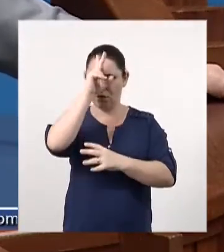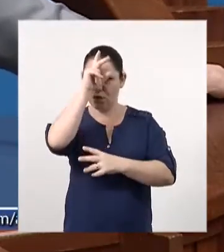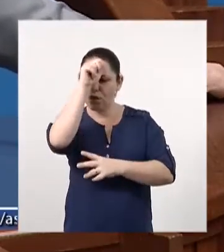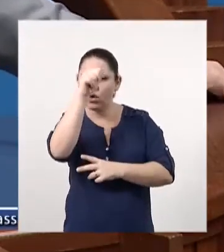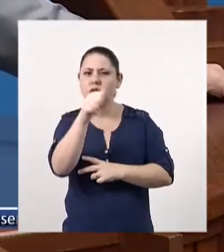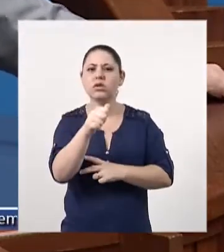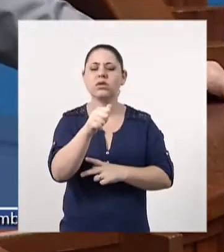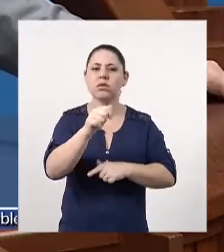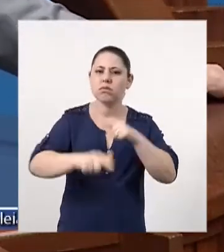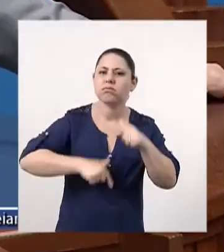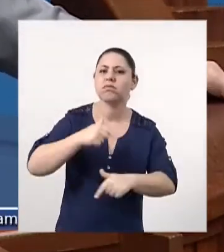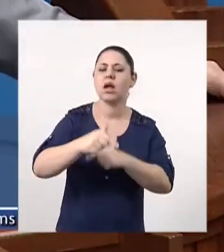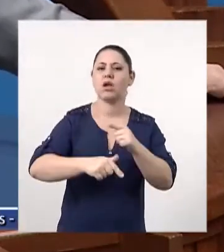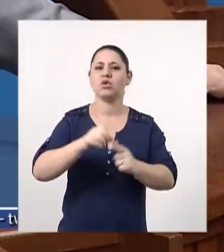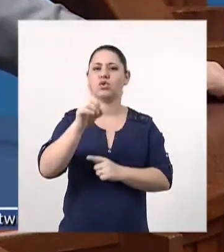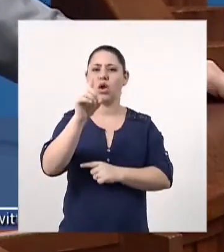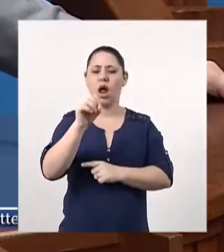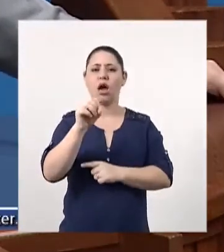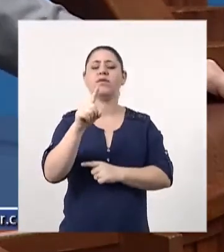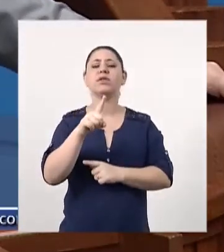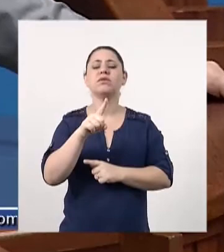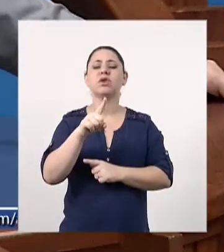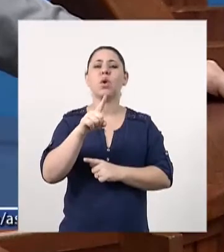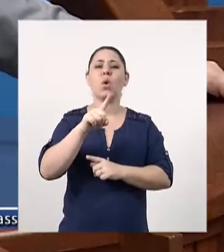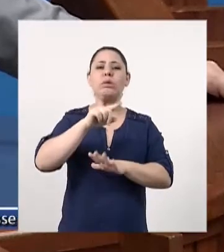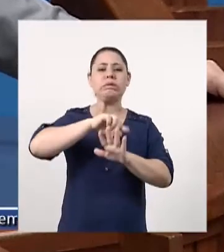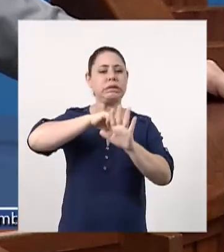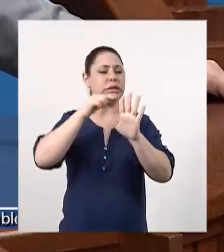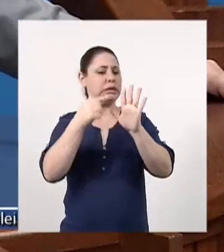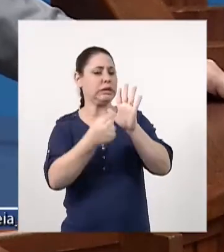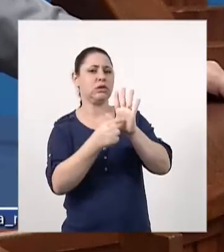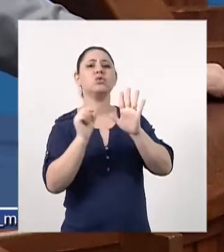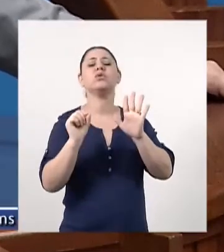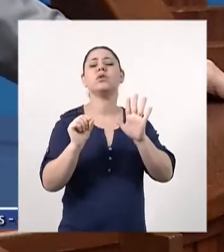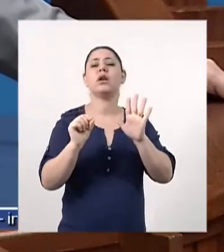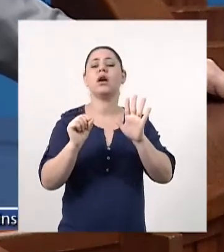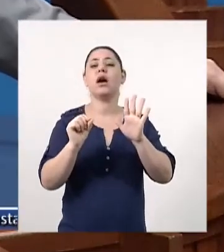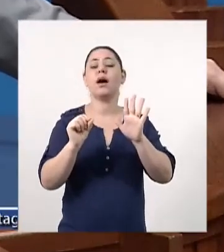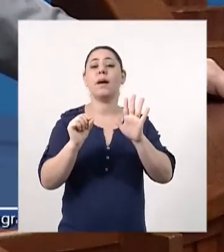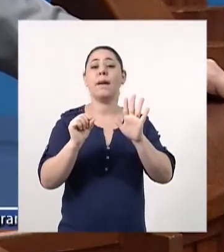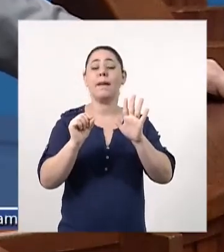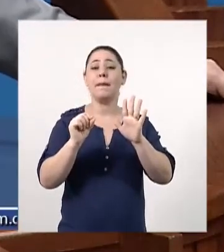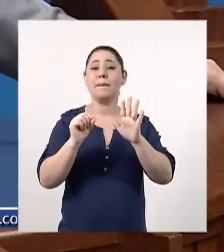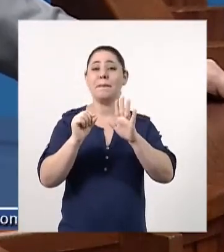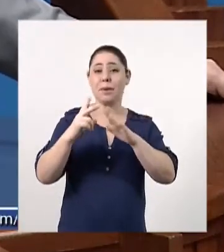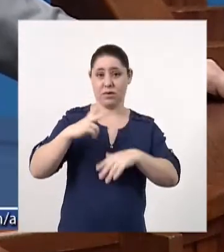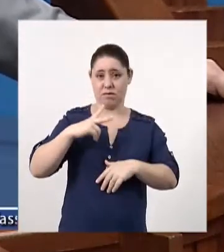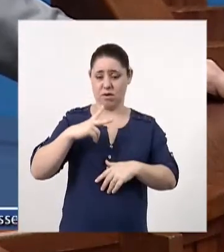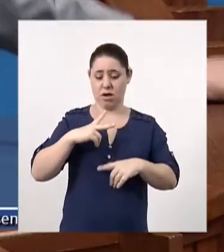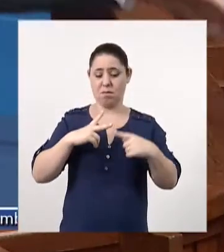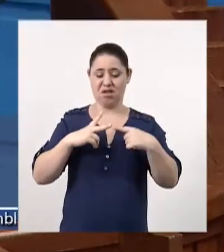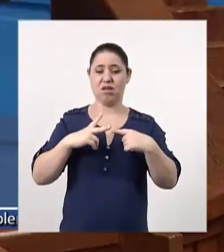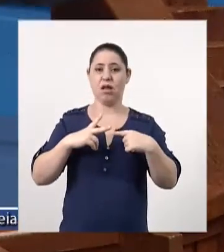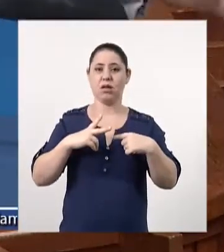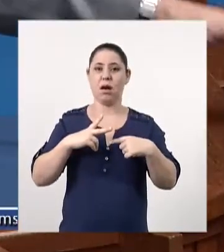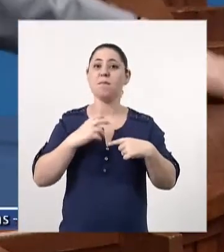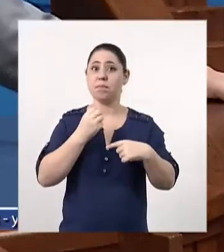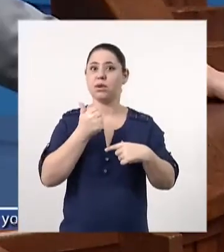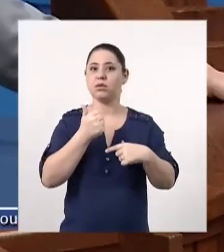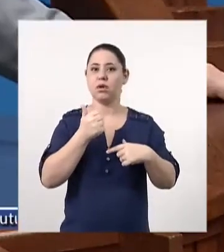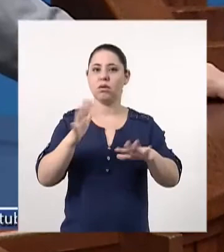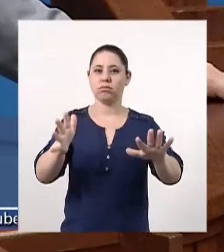produtivas. Dourados vive uma antítese. Do ponto de vista do segmento privado, Dourados caminha muito bem. Da